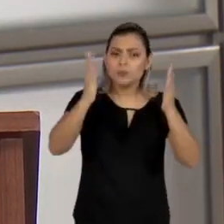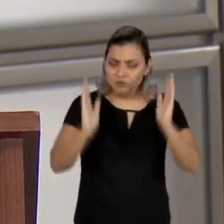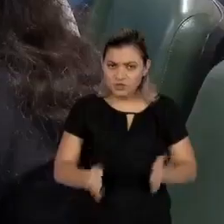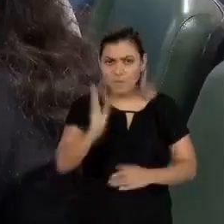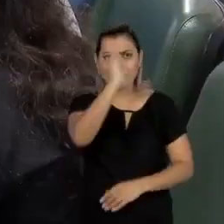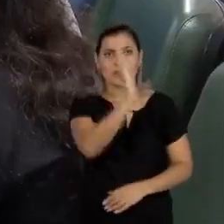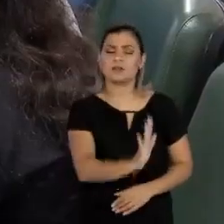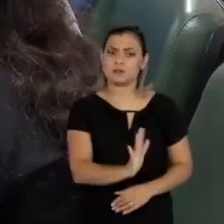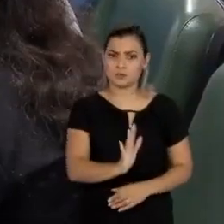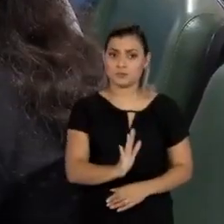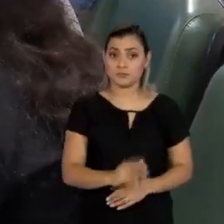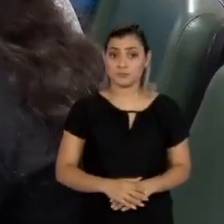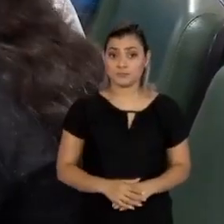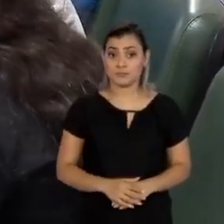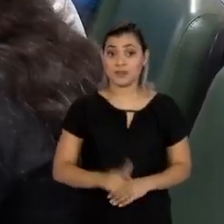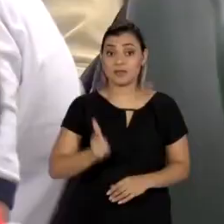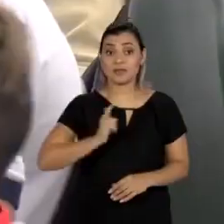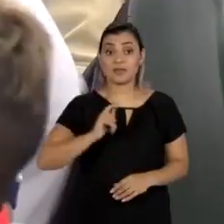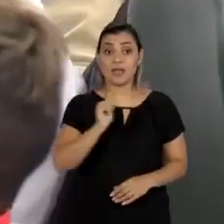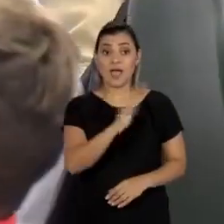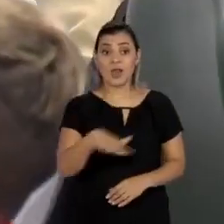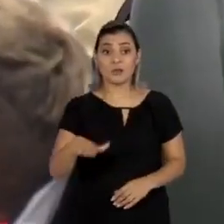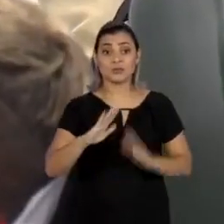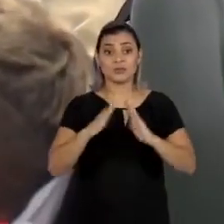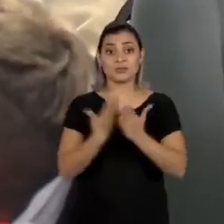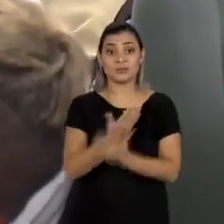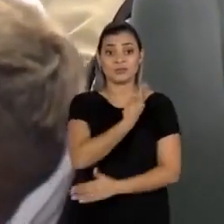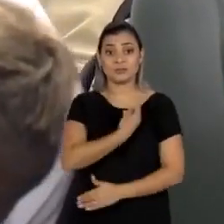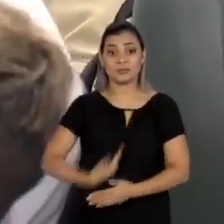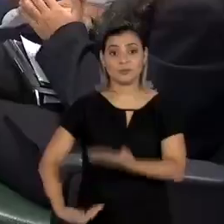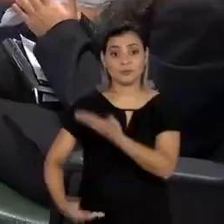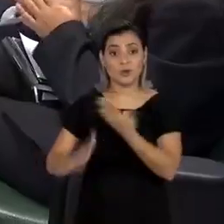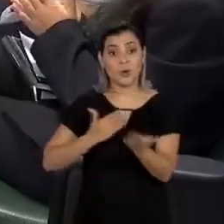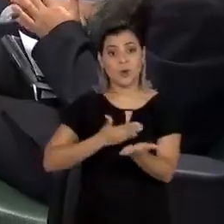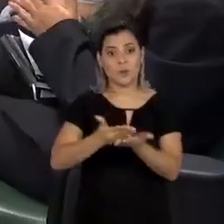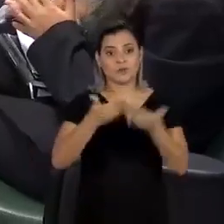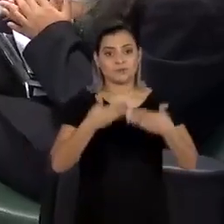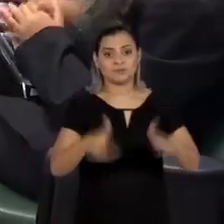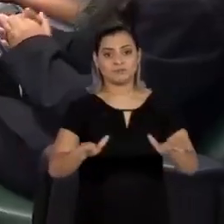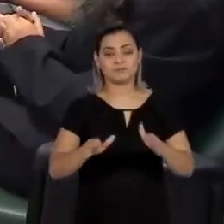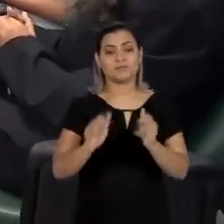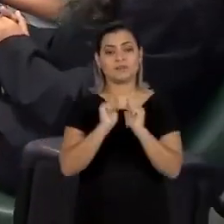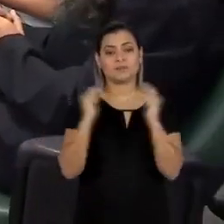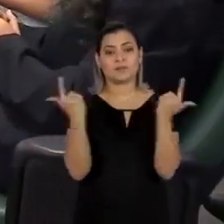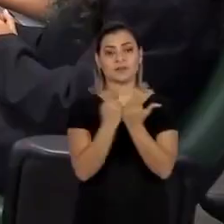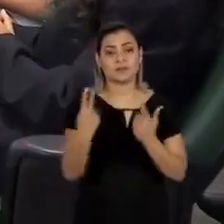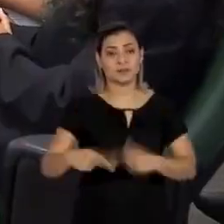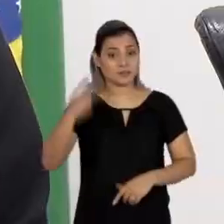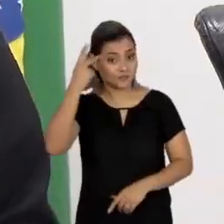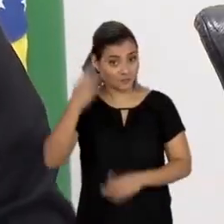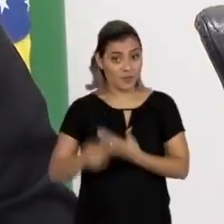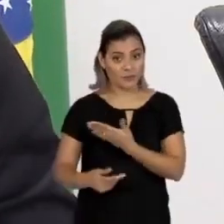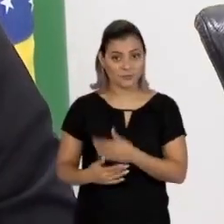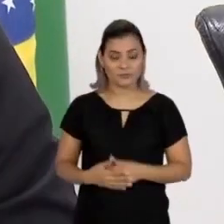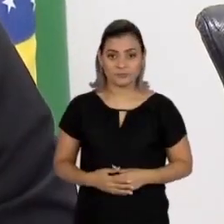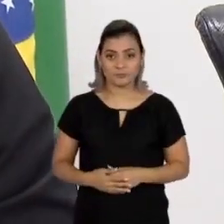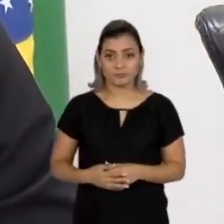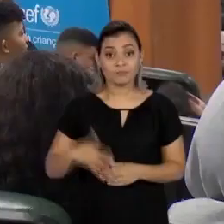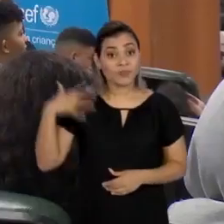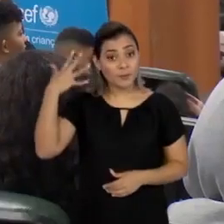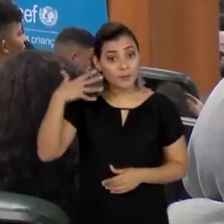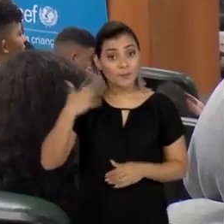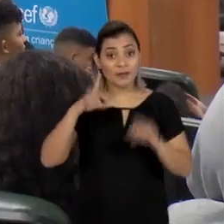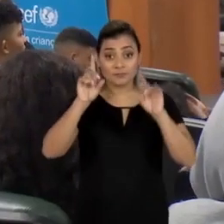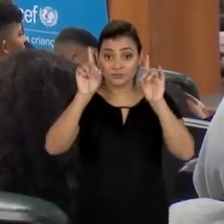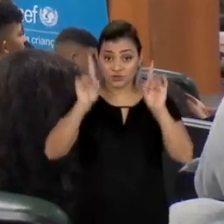pelo Brasil. O Manifesto da Aluna de Escola Pública iniciou a convenção na Assembleia Legislativa de São Paulo. A Convenção sobre os